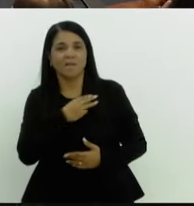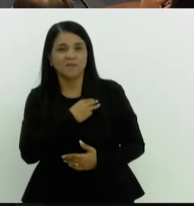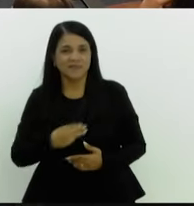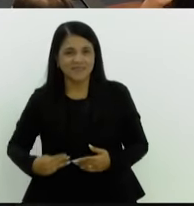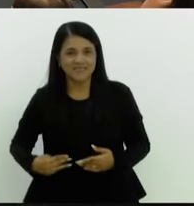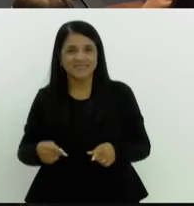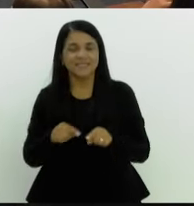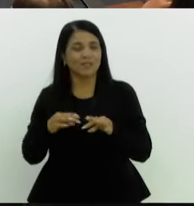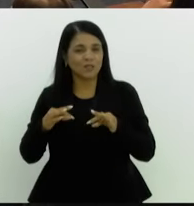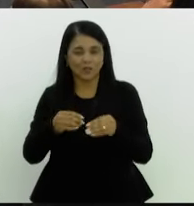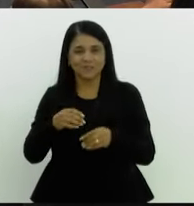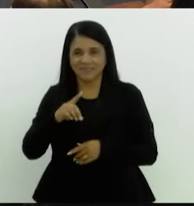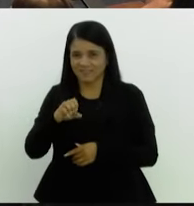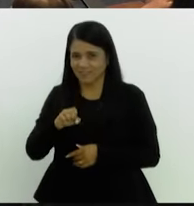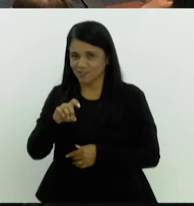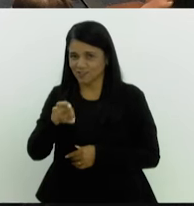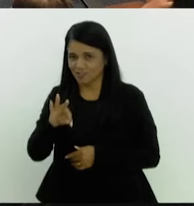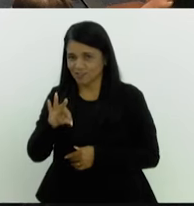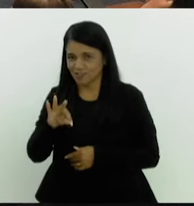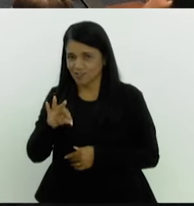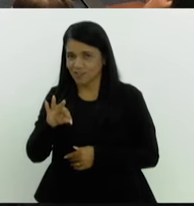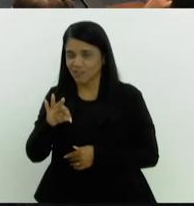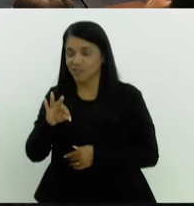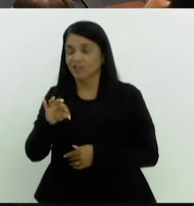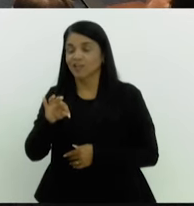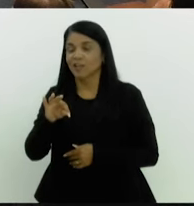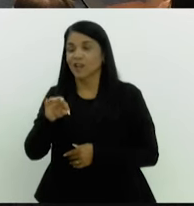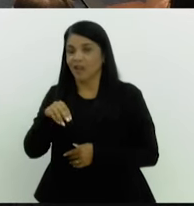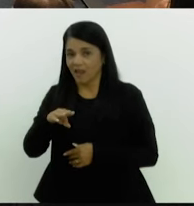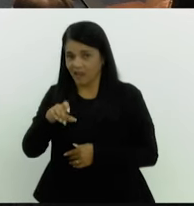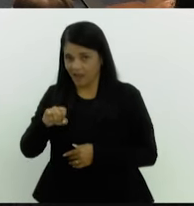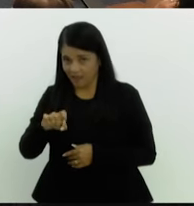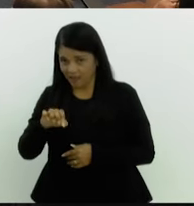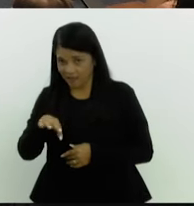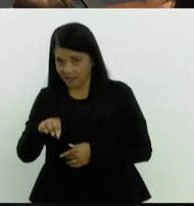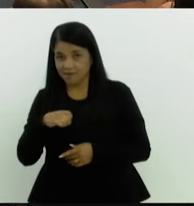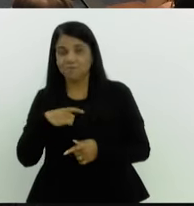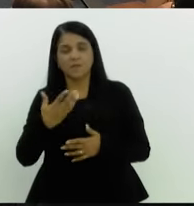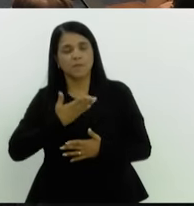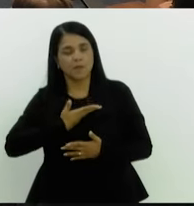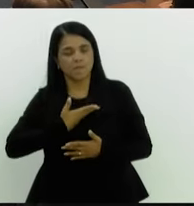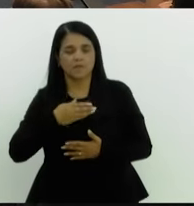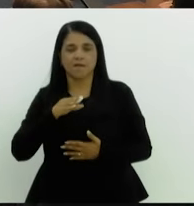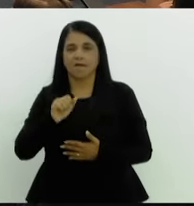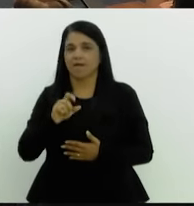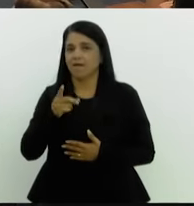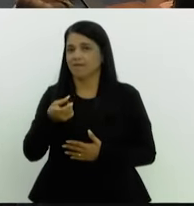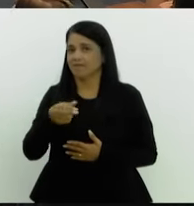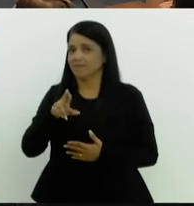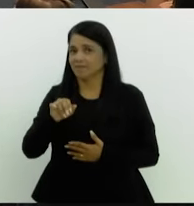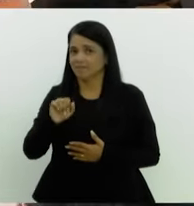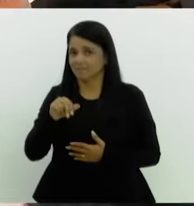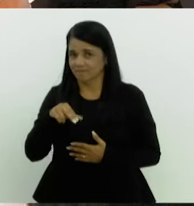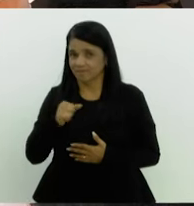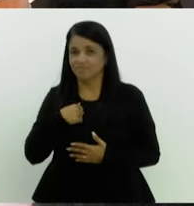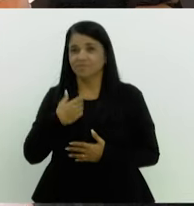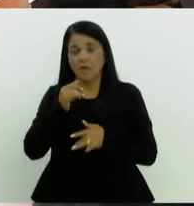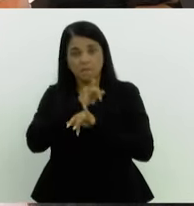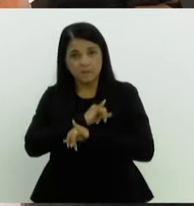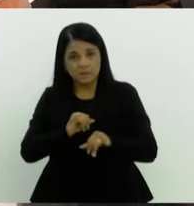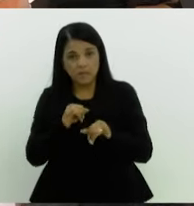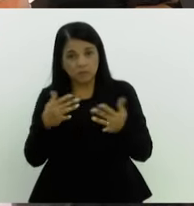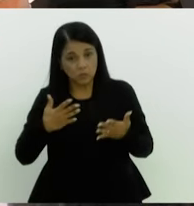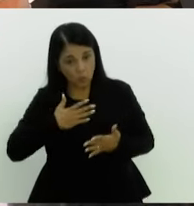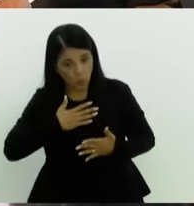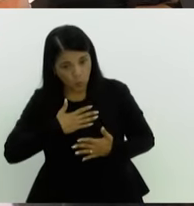enfim todas as pessoas que compõem aí esse dispositivo Adriana minha colega dizer que eu a mensagem que eu